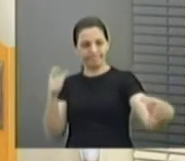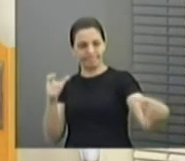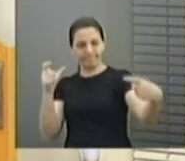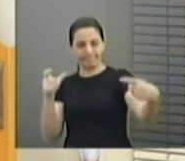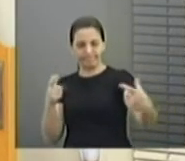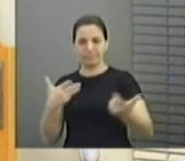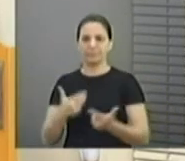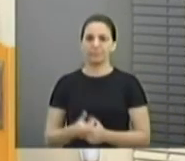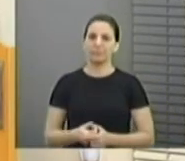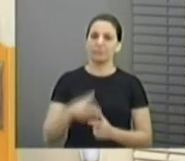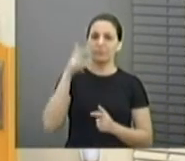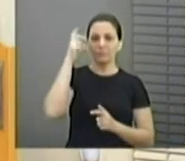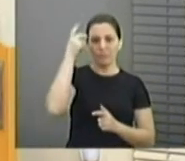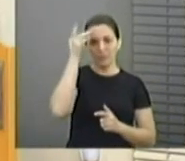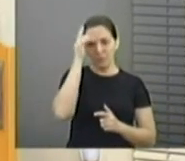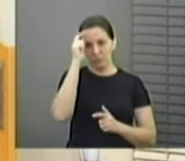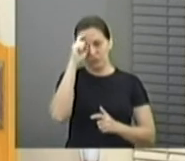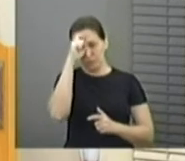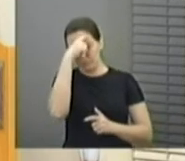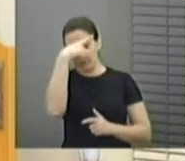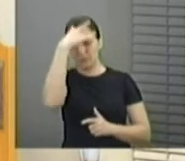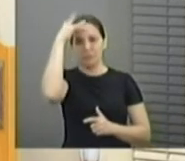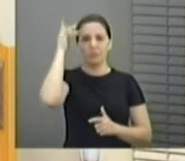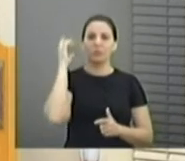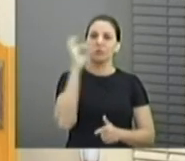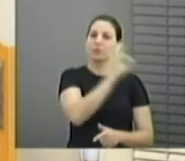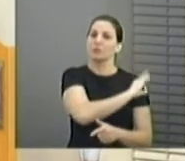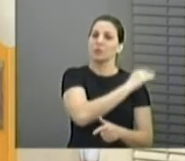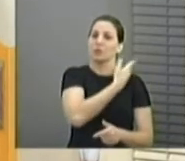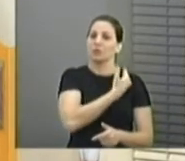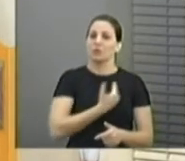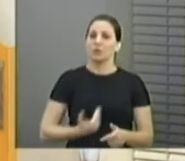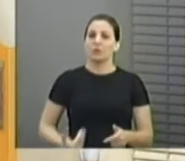é difícil as pessoas na prefeitura e nesse